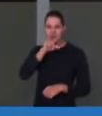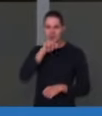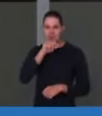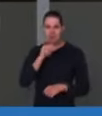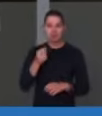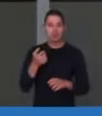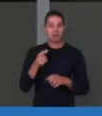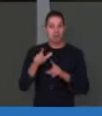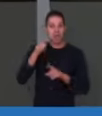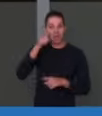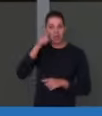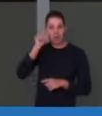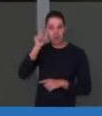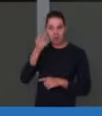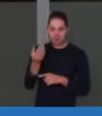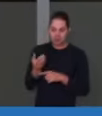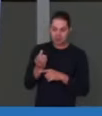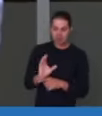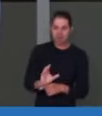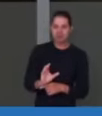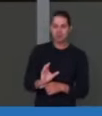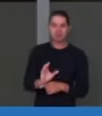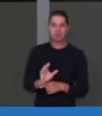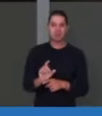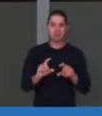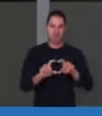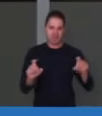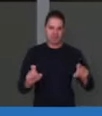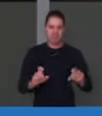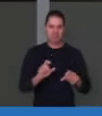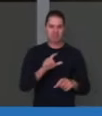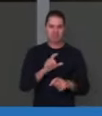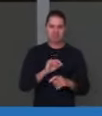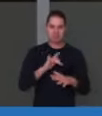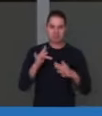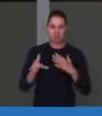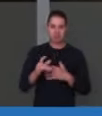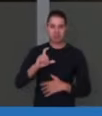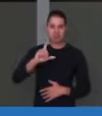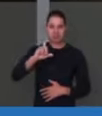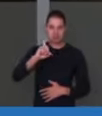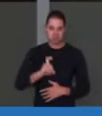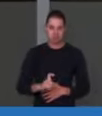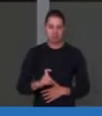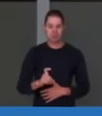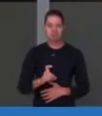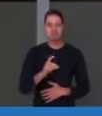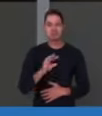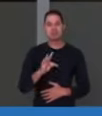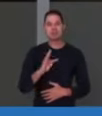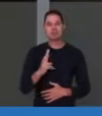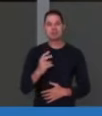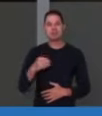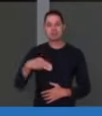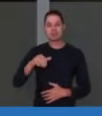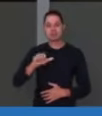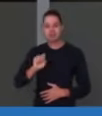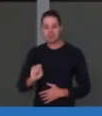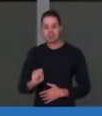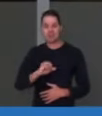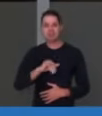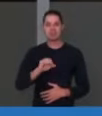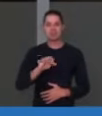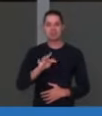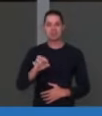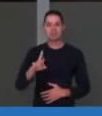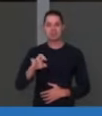ontem, né? Um tweet não, uma mensagem no X. Thomas Jefferson, um dos pais fundadores dos Estados Unidos,